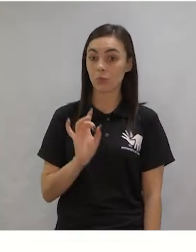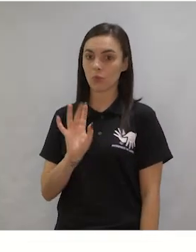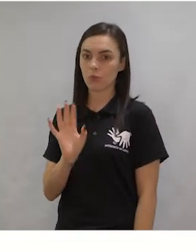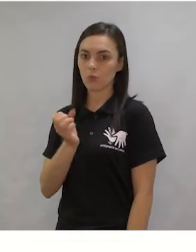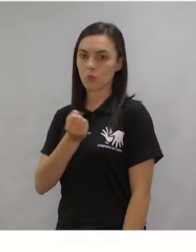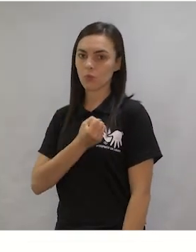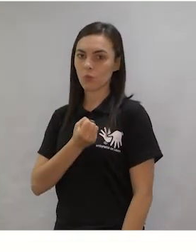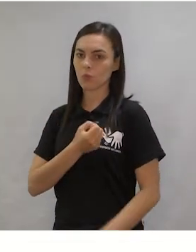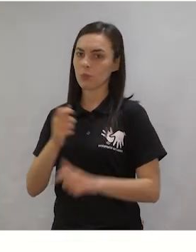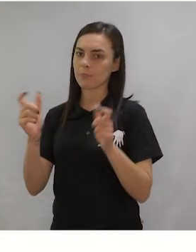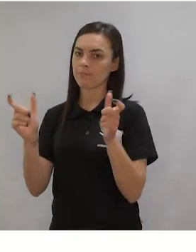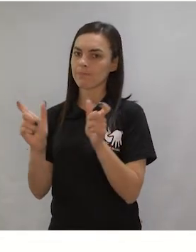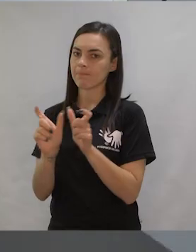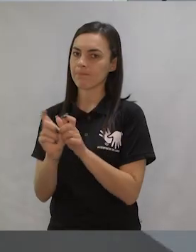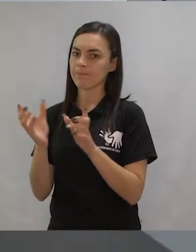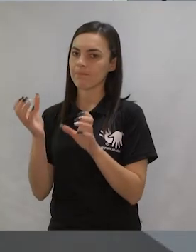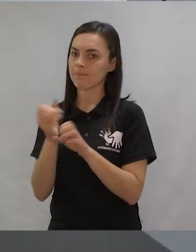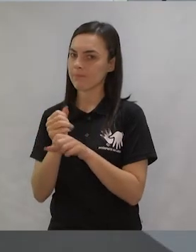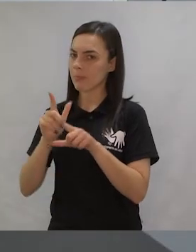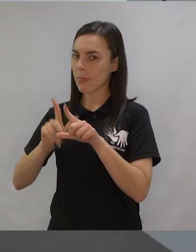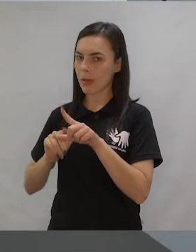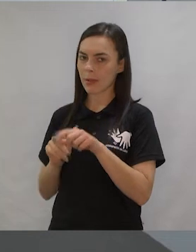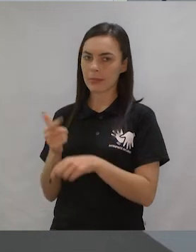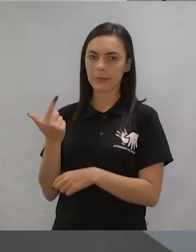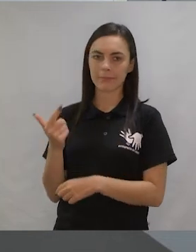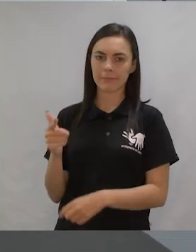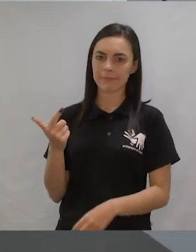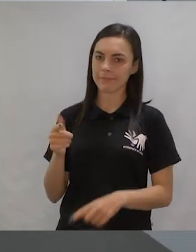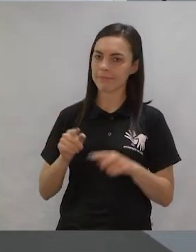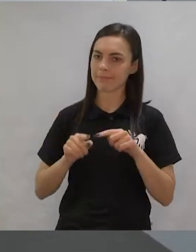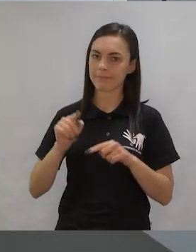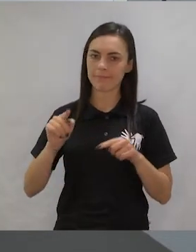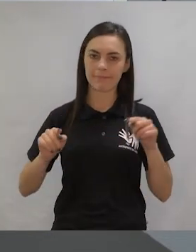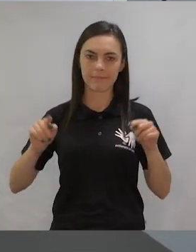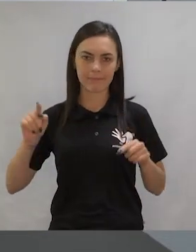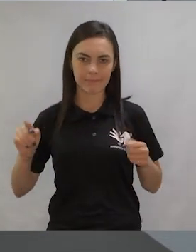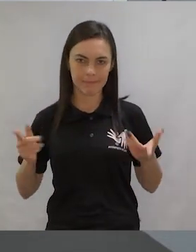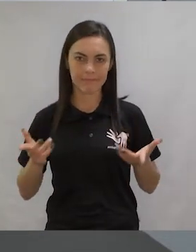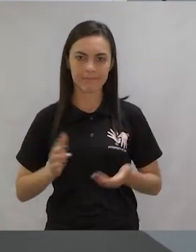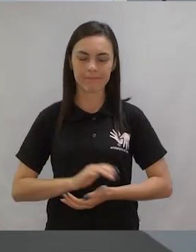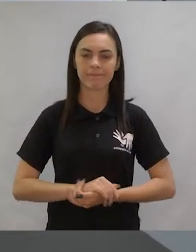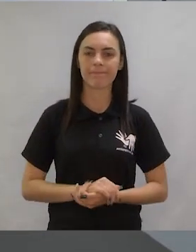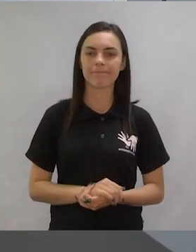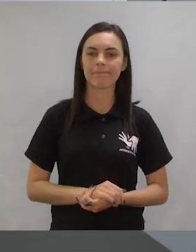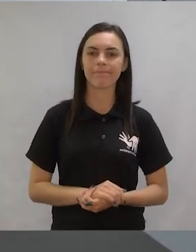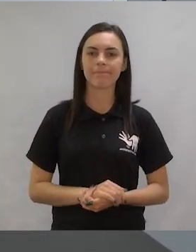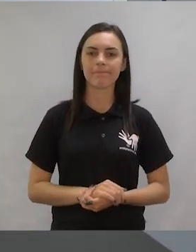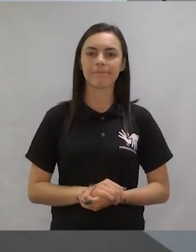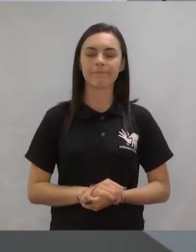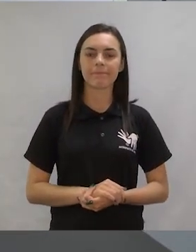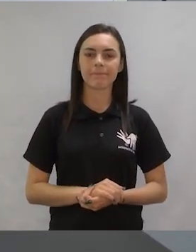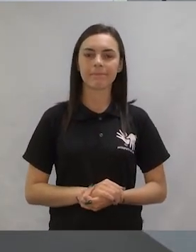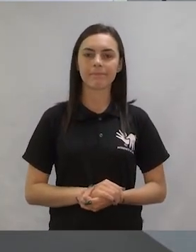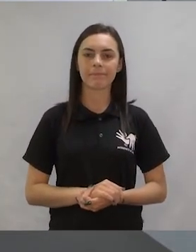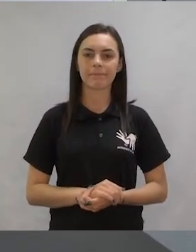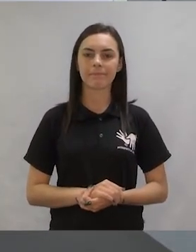operações. Expressões numéricas, eu não possuo as letras, que são as variáveis, as incógnitas,